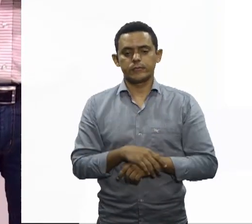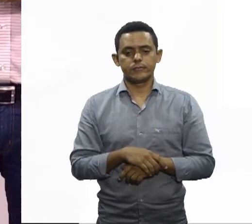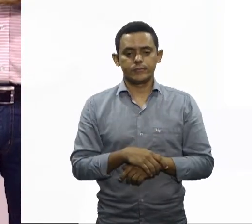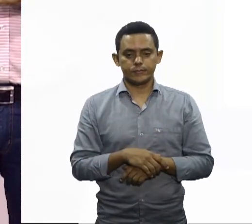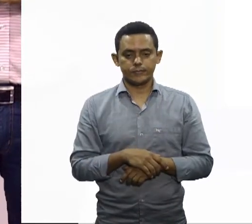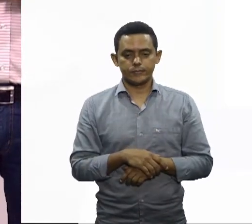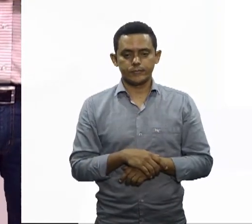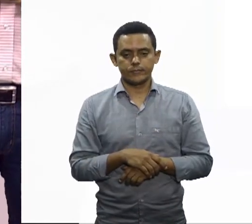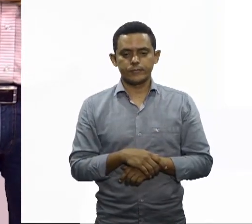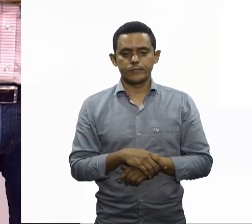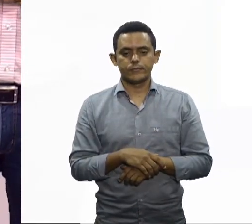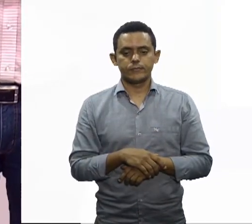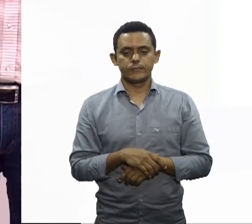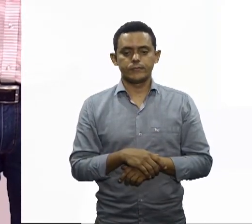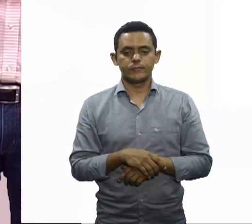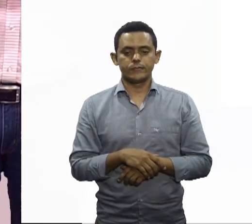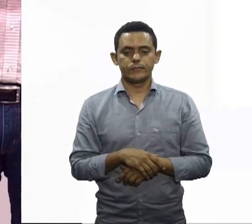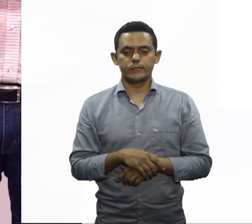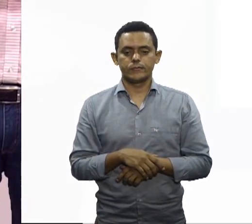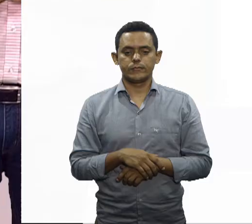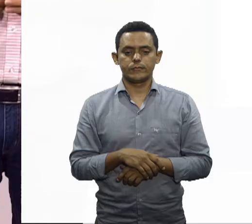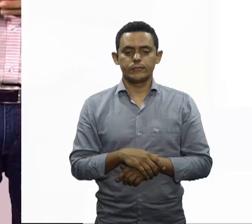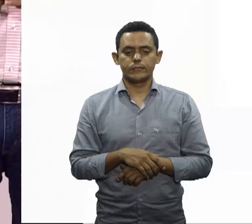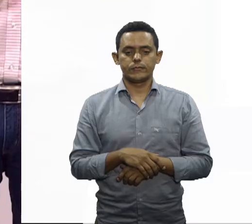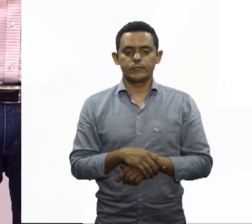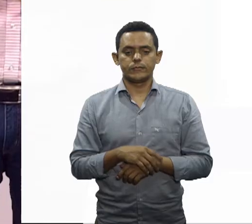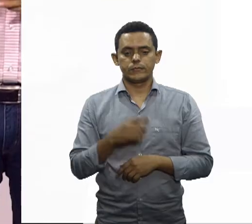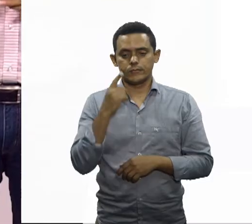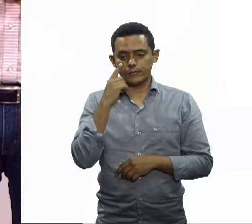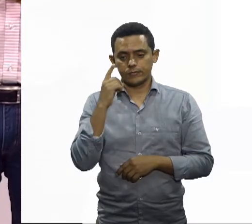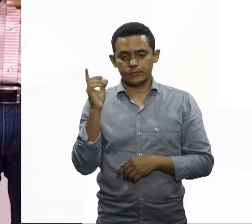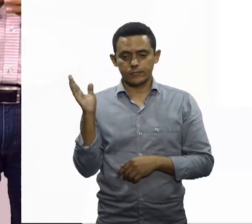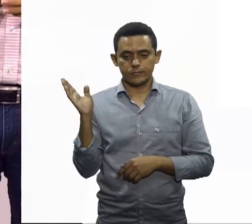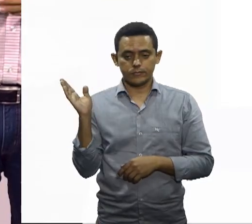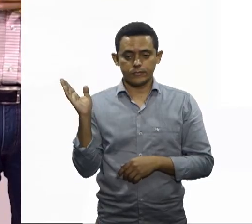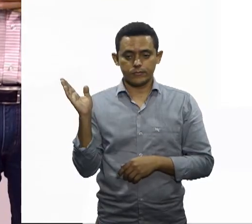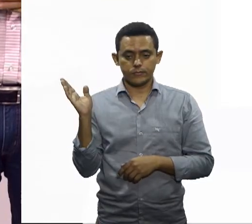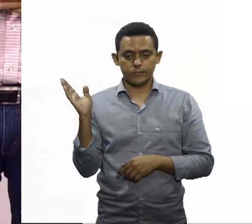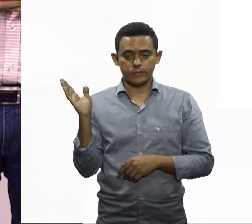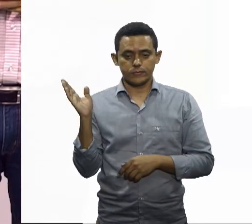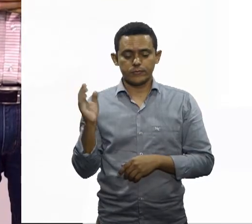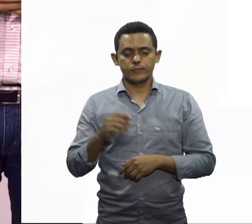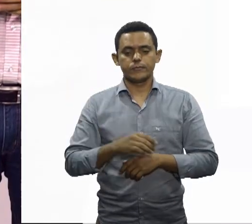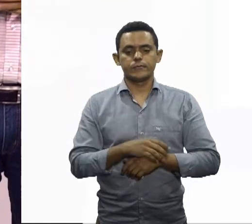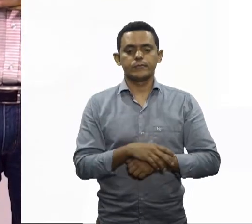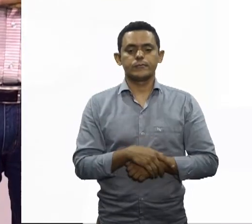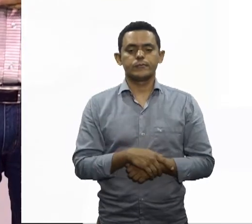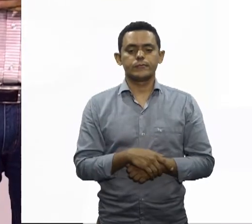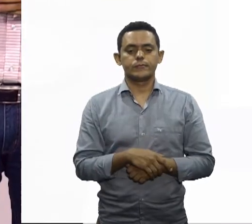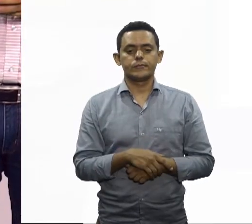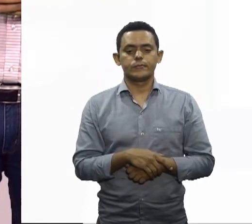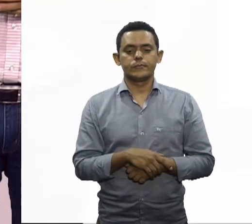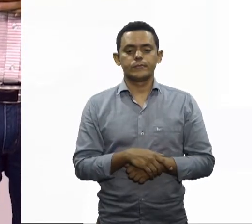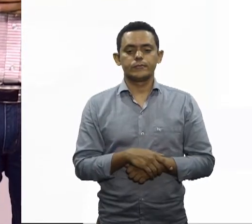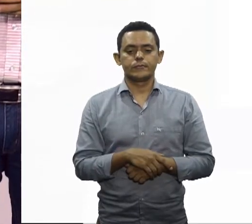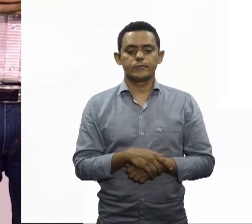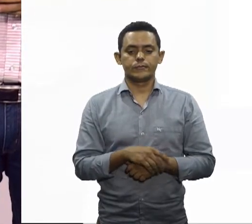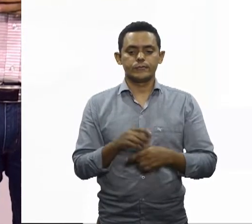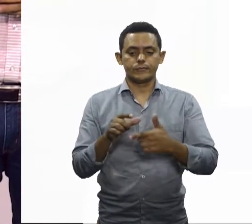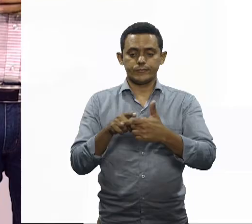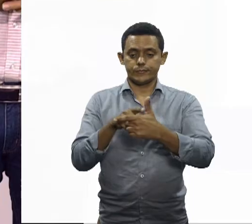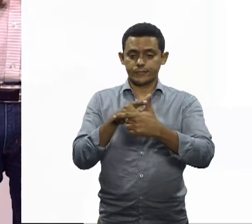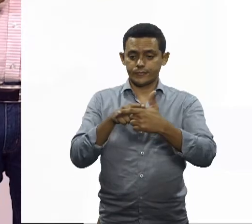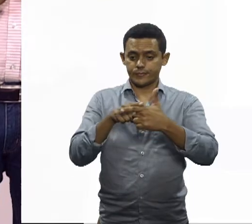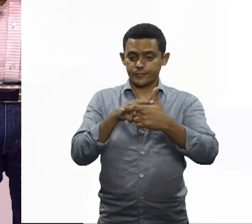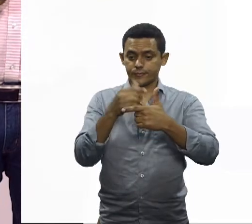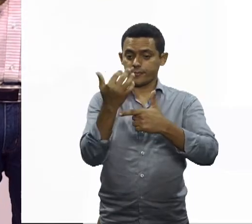Então, ó, miligrama para centigrama, divide por 10. E centigrama para decigrama, também divide por